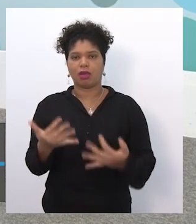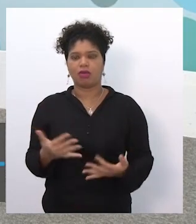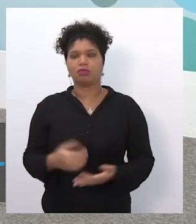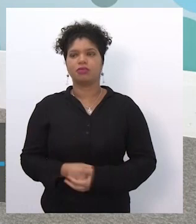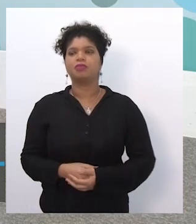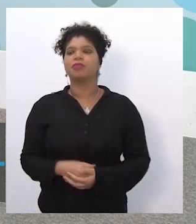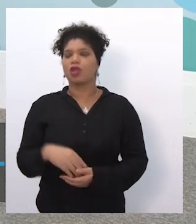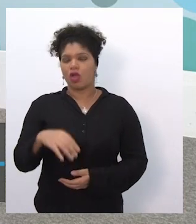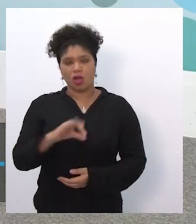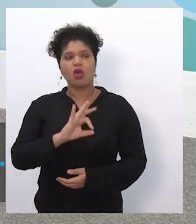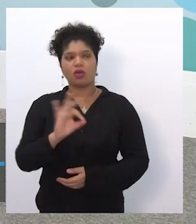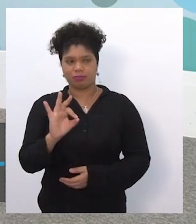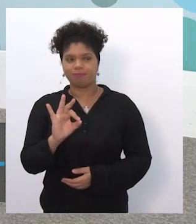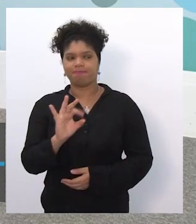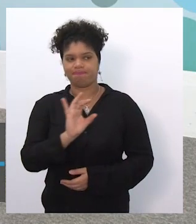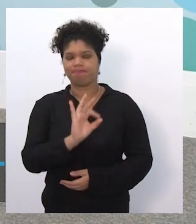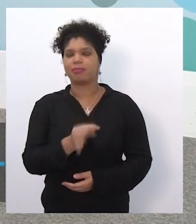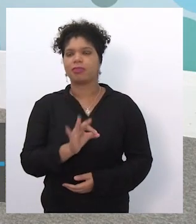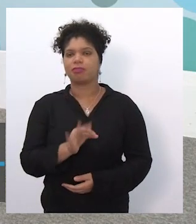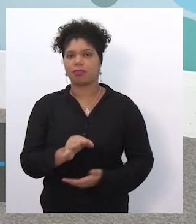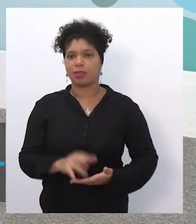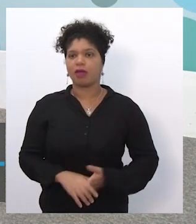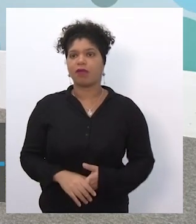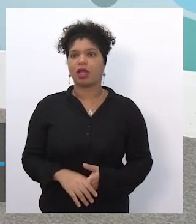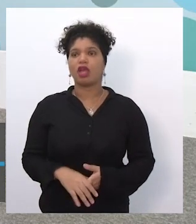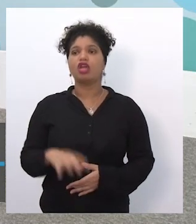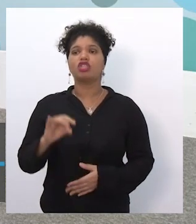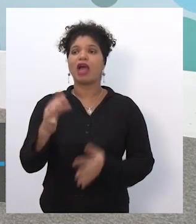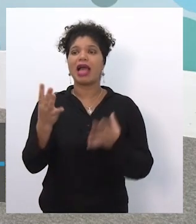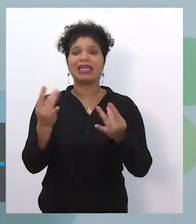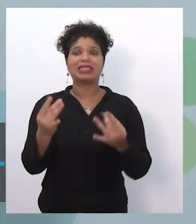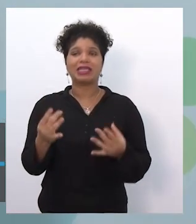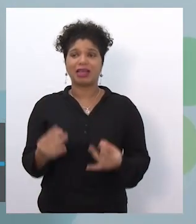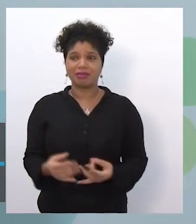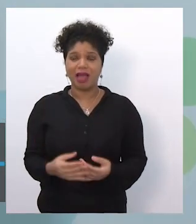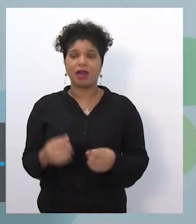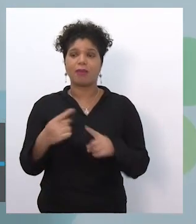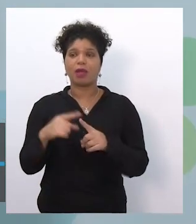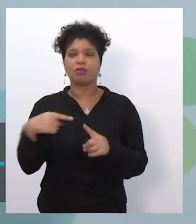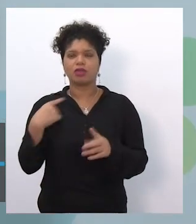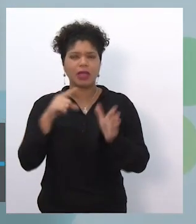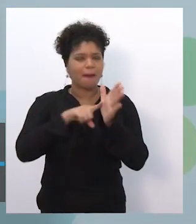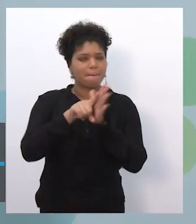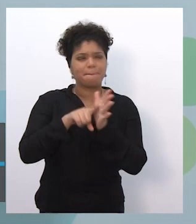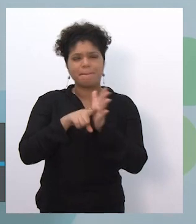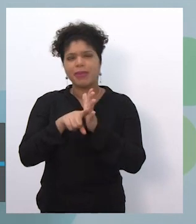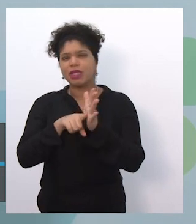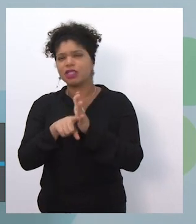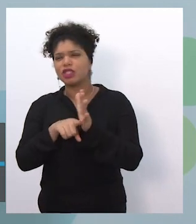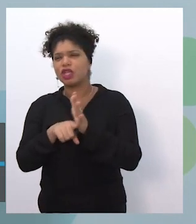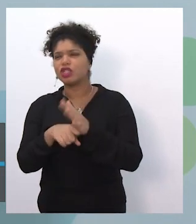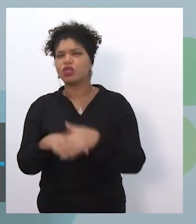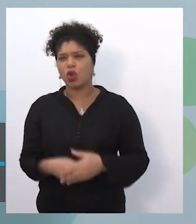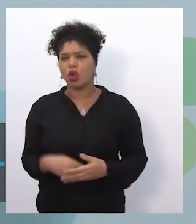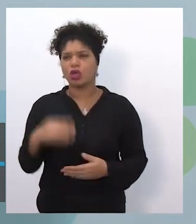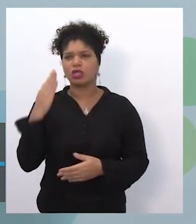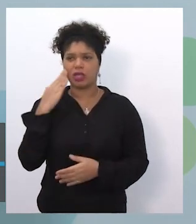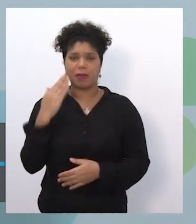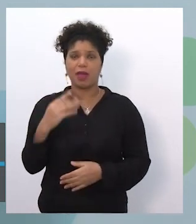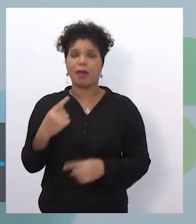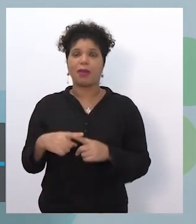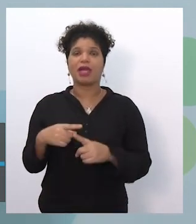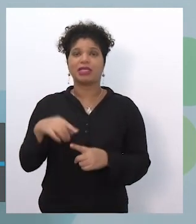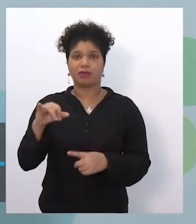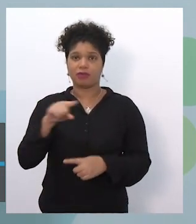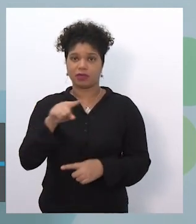Perfeito, Ana. É mais mesmo o detalhe que a gente fez, né, uma apuração assim, e sempre perguntaram assim, Felipe, qual a diferença de um